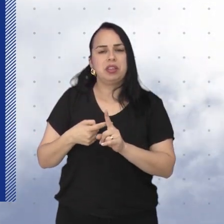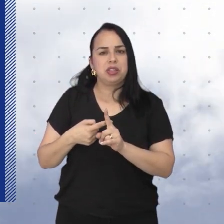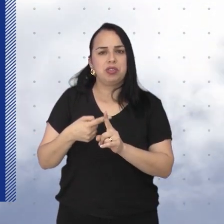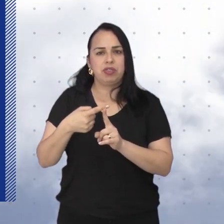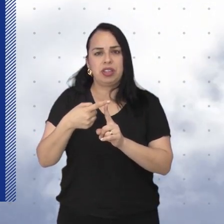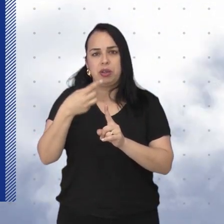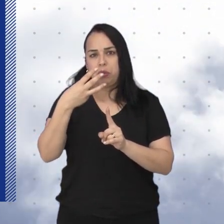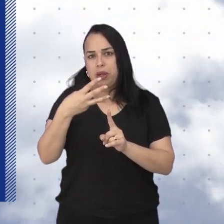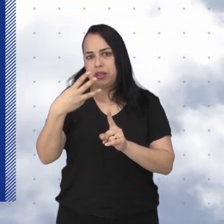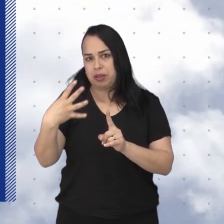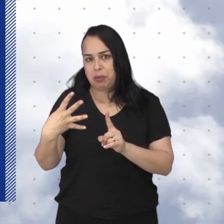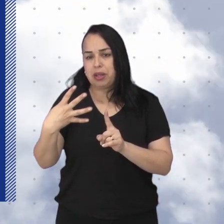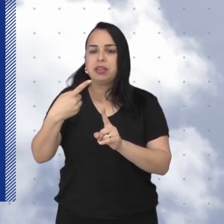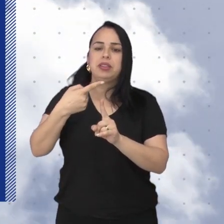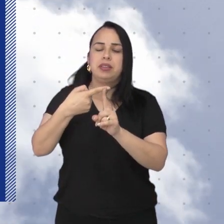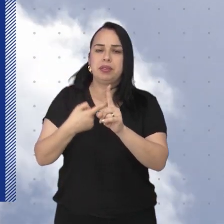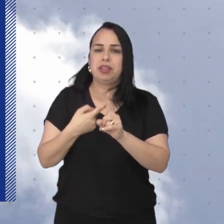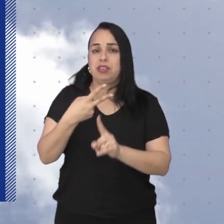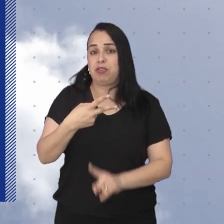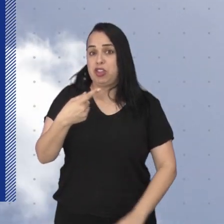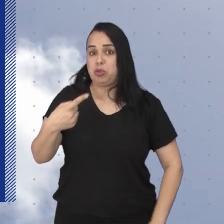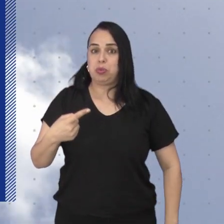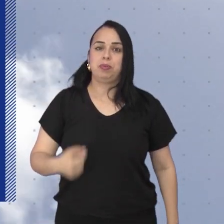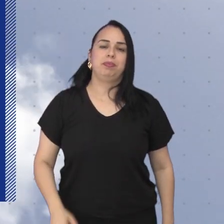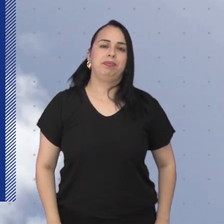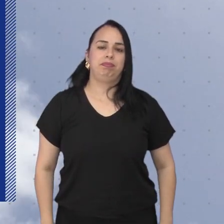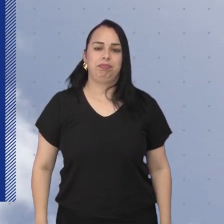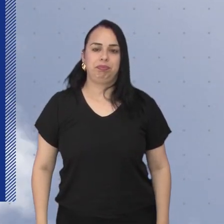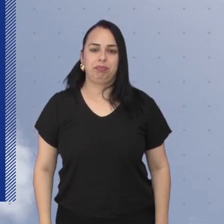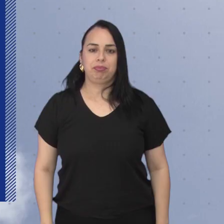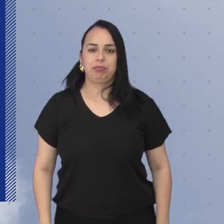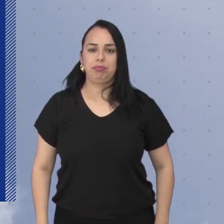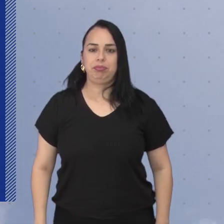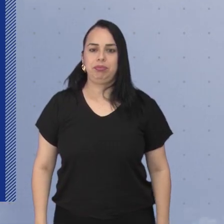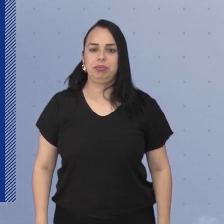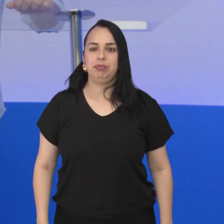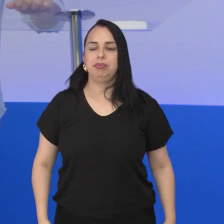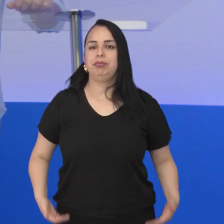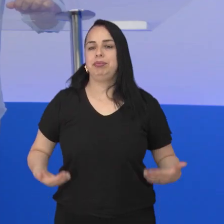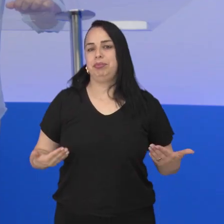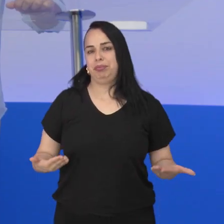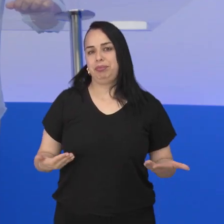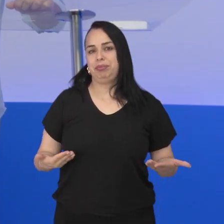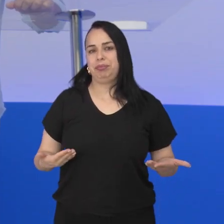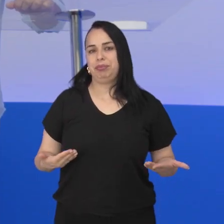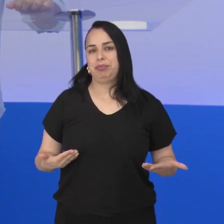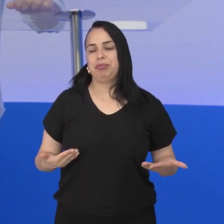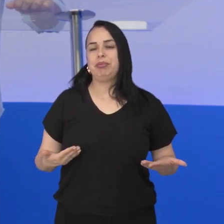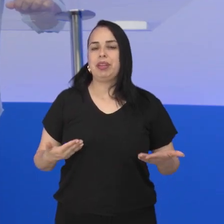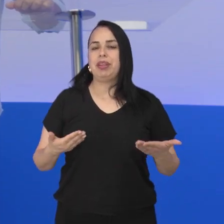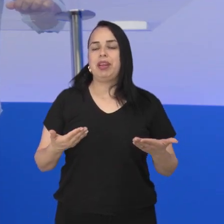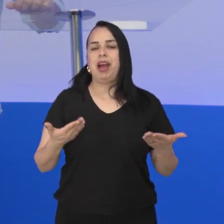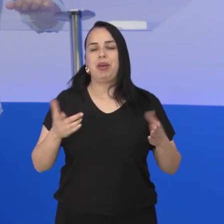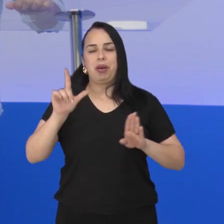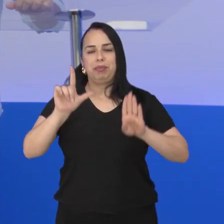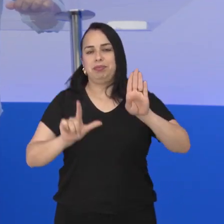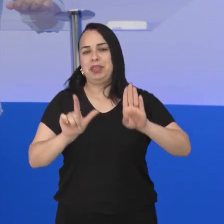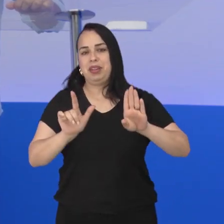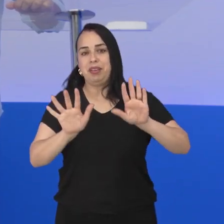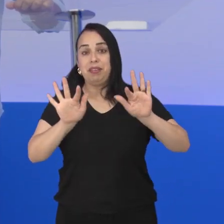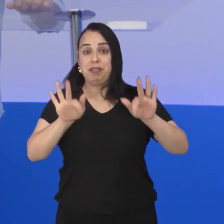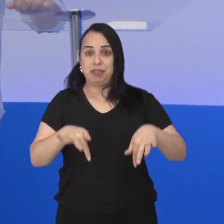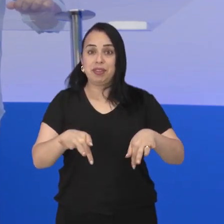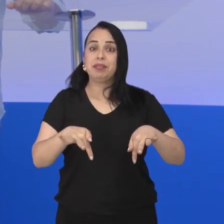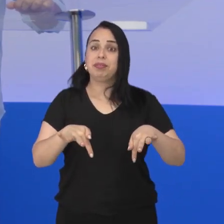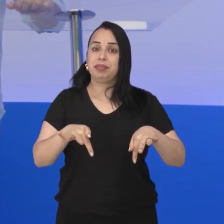A máxima também é de 34 graus e a mínima de 21. Então é isso, a gente fica por aqui no